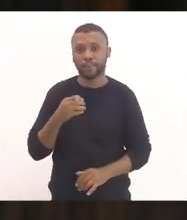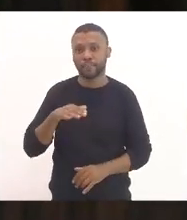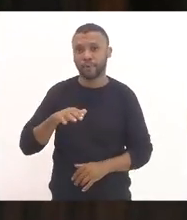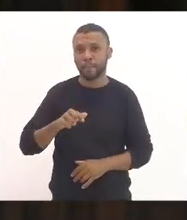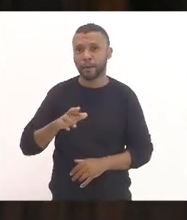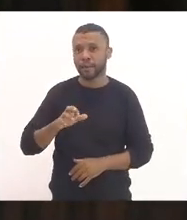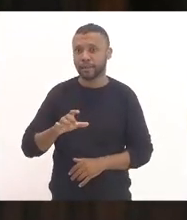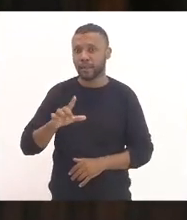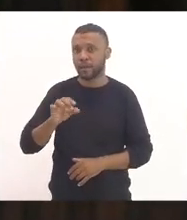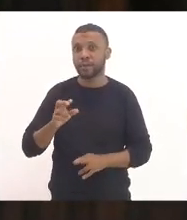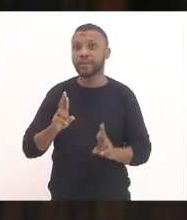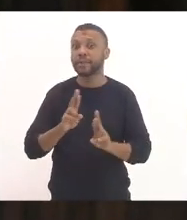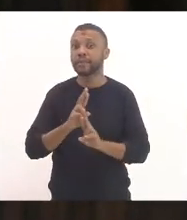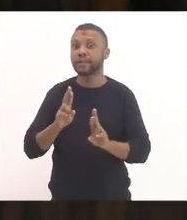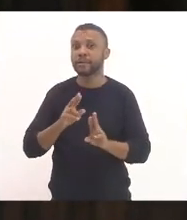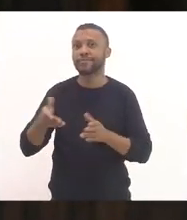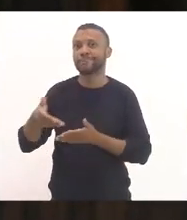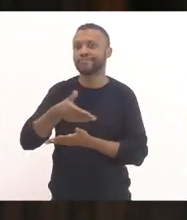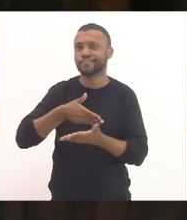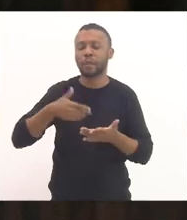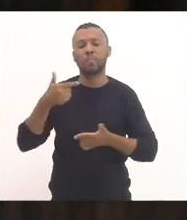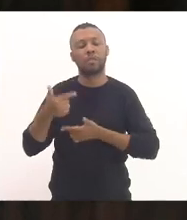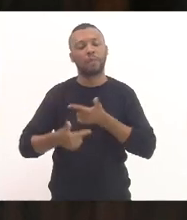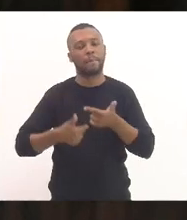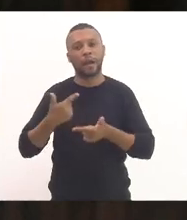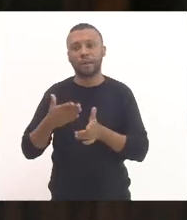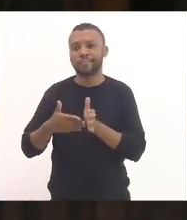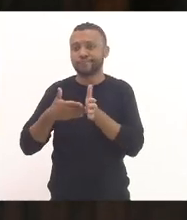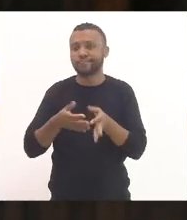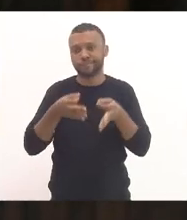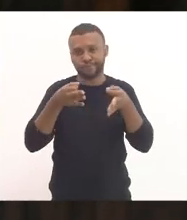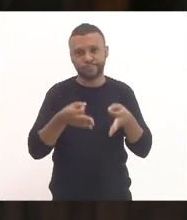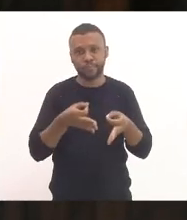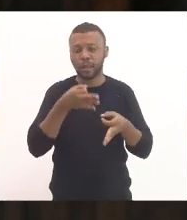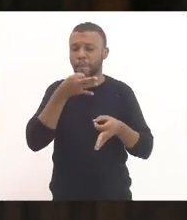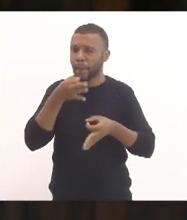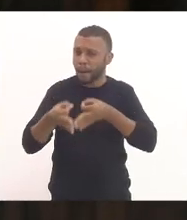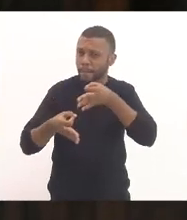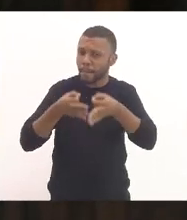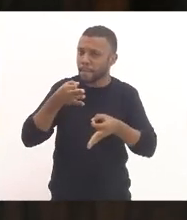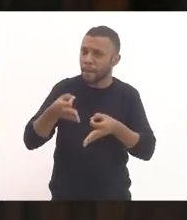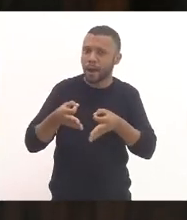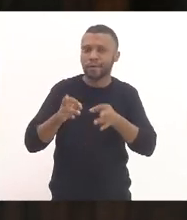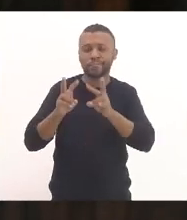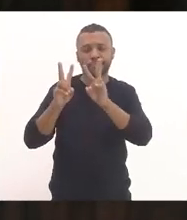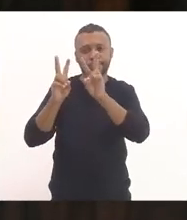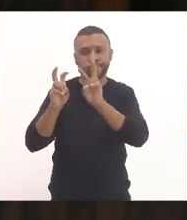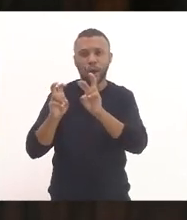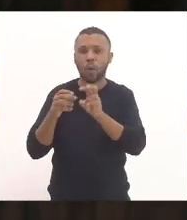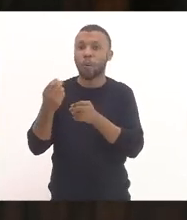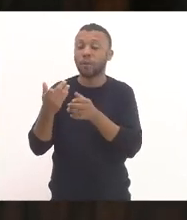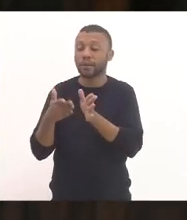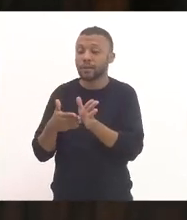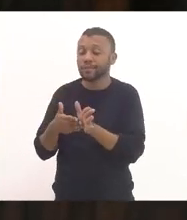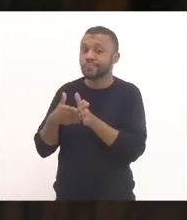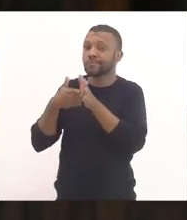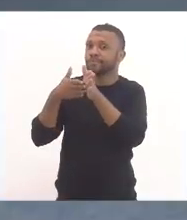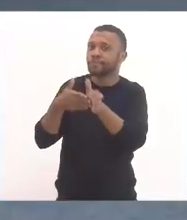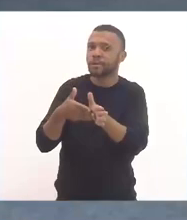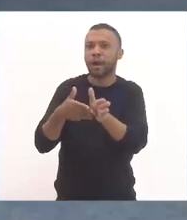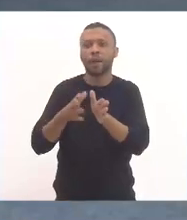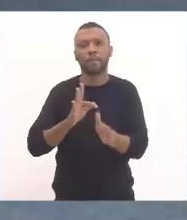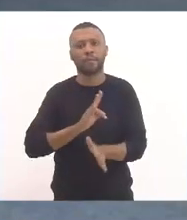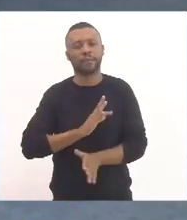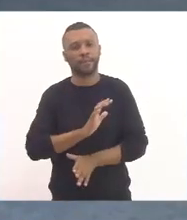relações funcionais da Polícia Civil que uma árdua missão e cumpre muito bem Todas as críticas feitas a a condução da Polícia Civil